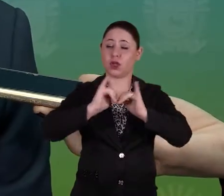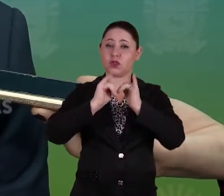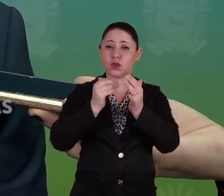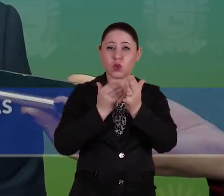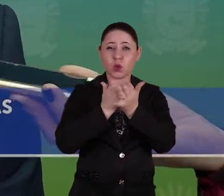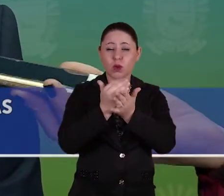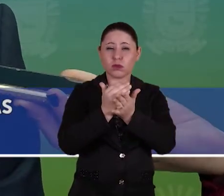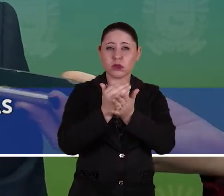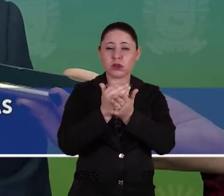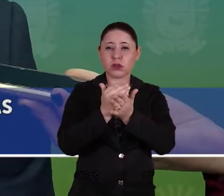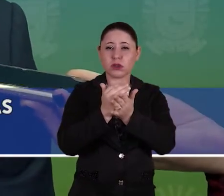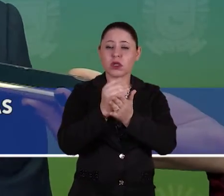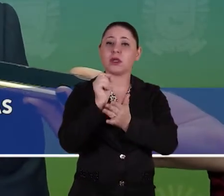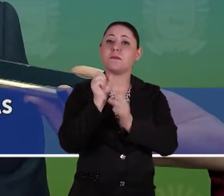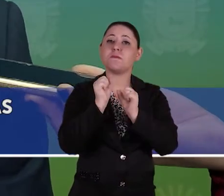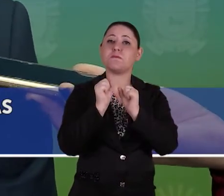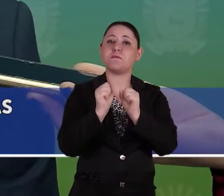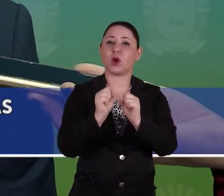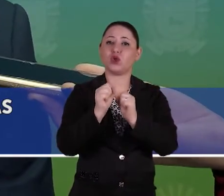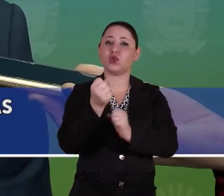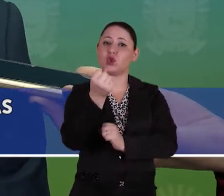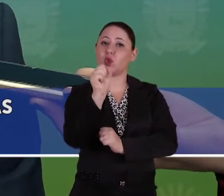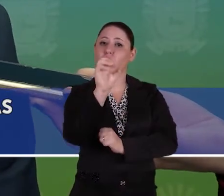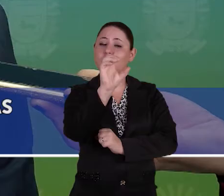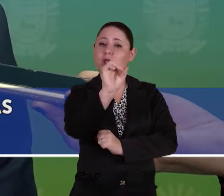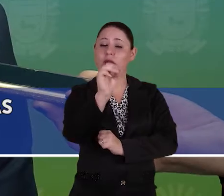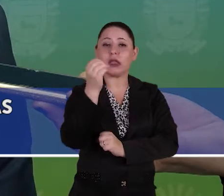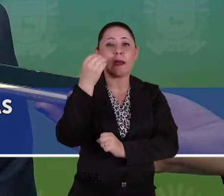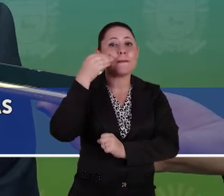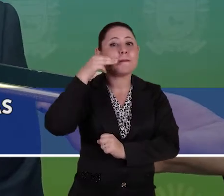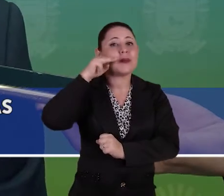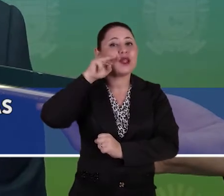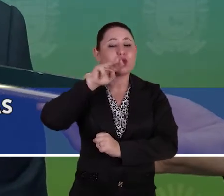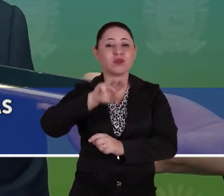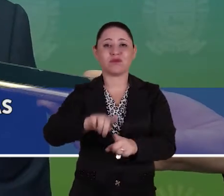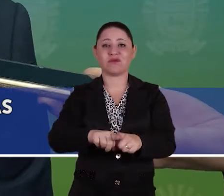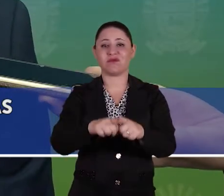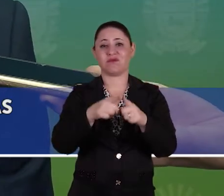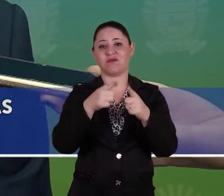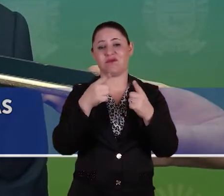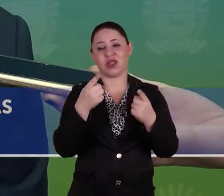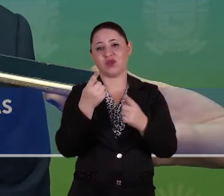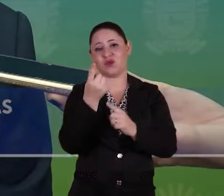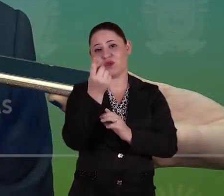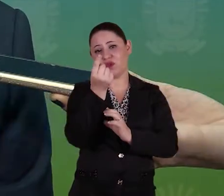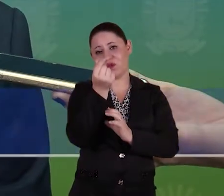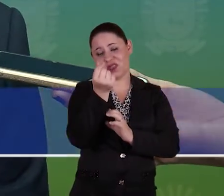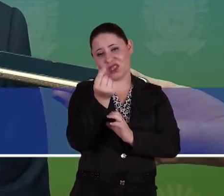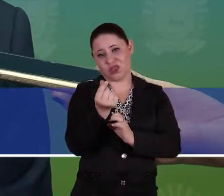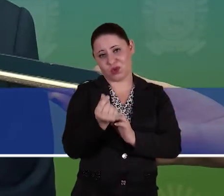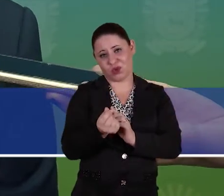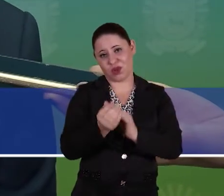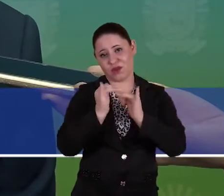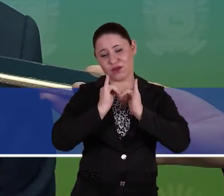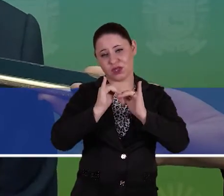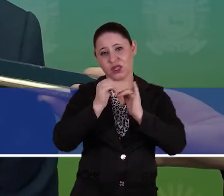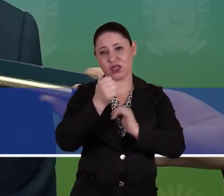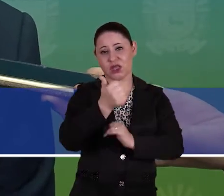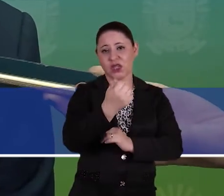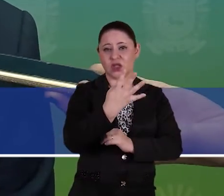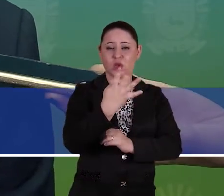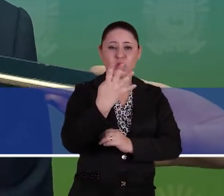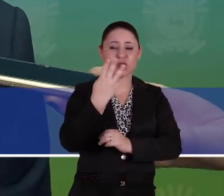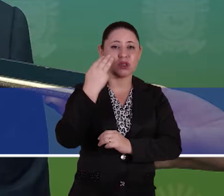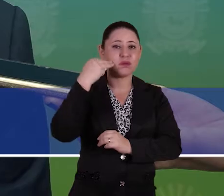anunciados inicialmente que poderia ser 80 milhões, mas esses valores anunciados em torno